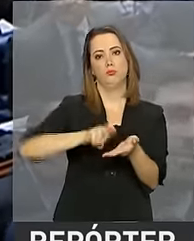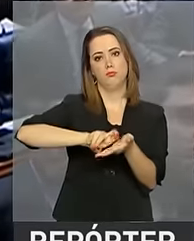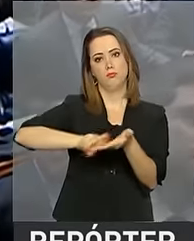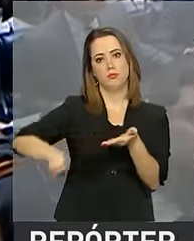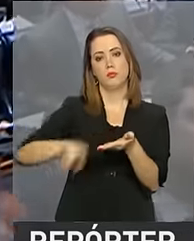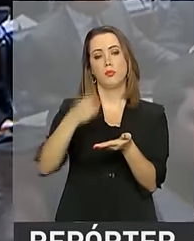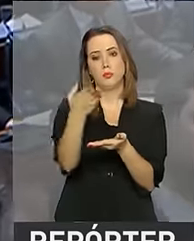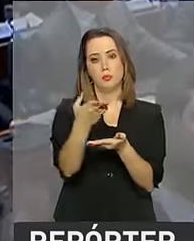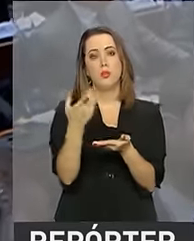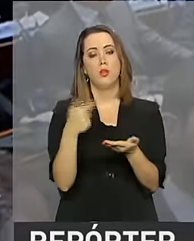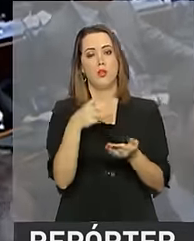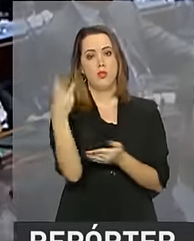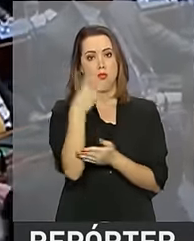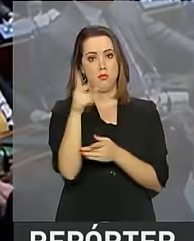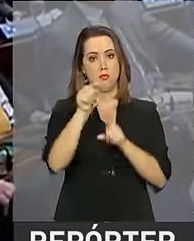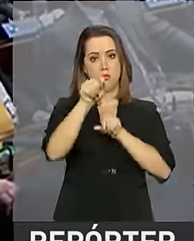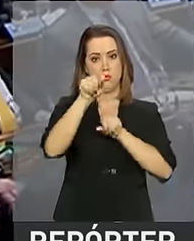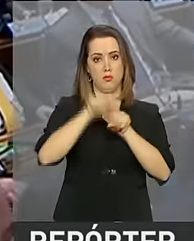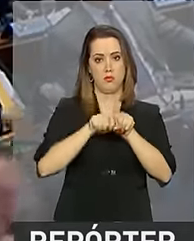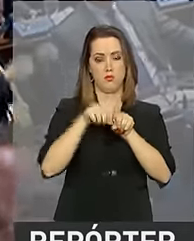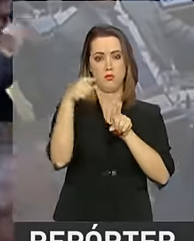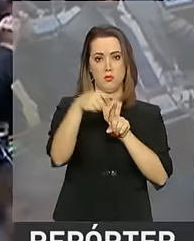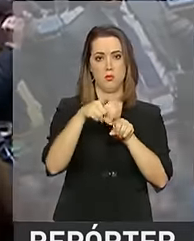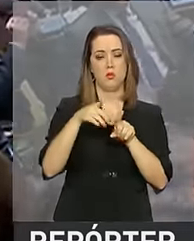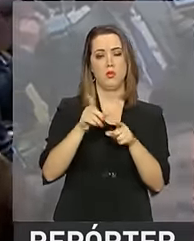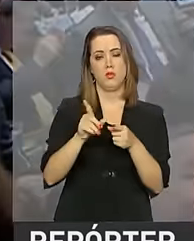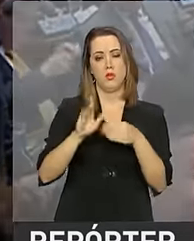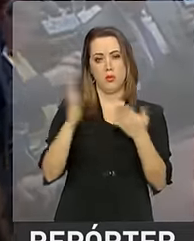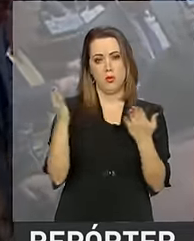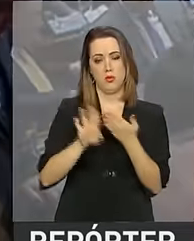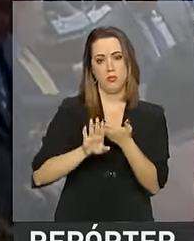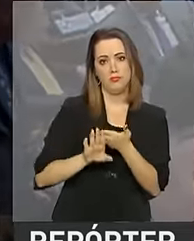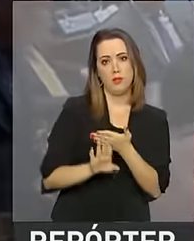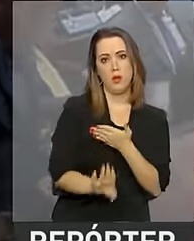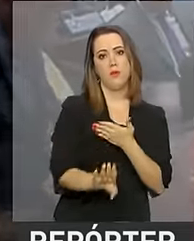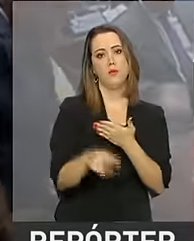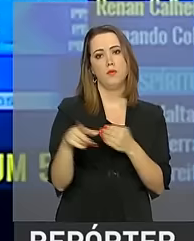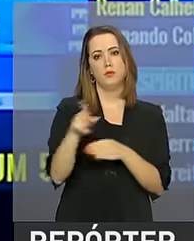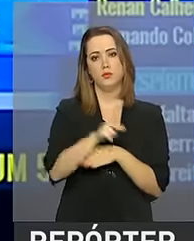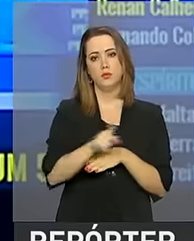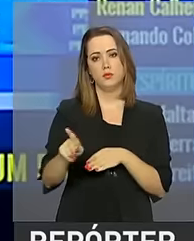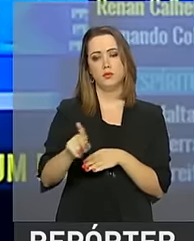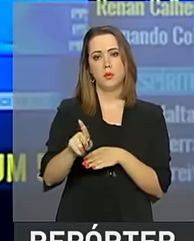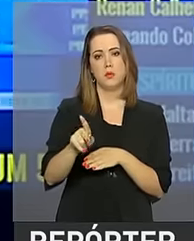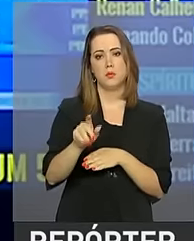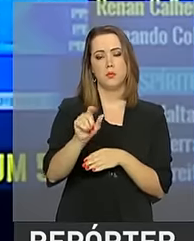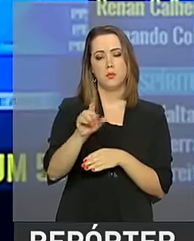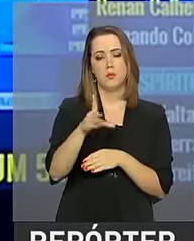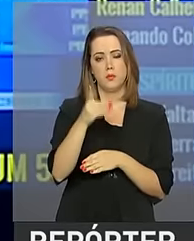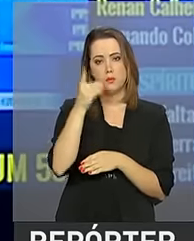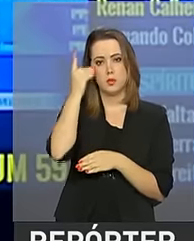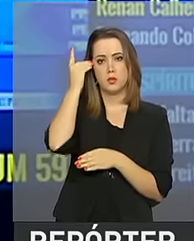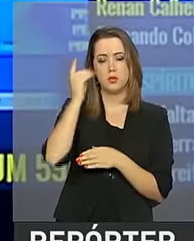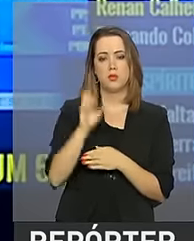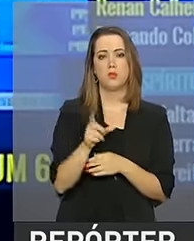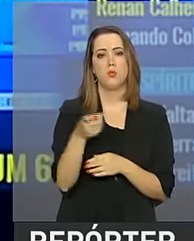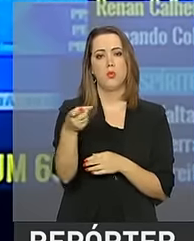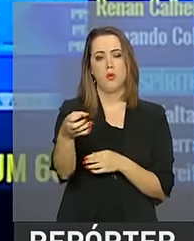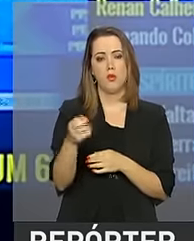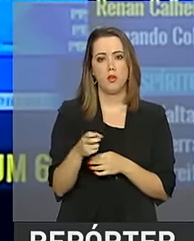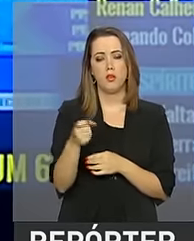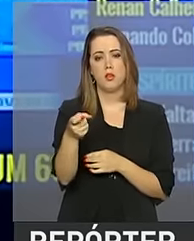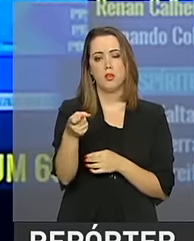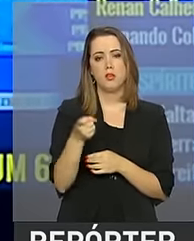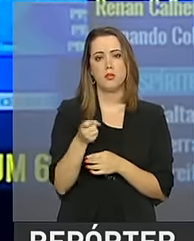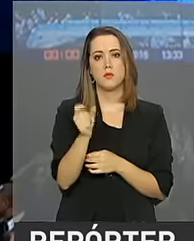Rousseff e após 3 meses o afastamento da agora ex-presidente Dilma Rousseff. Dilma foi condenada por